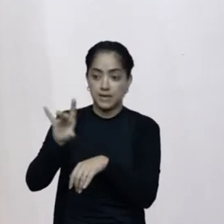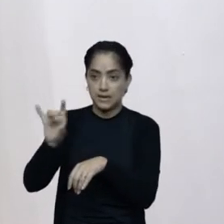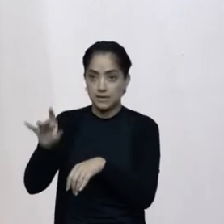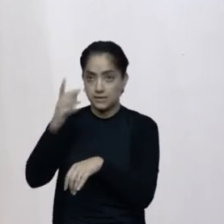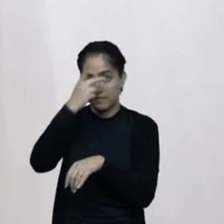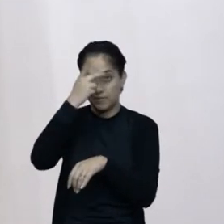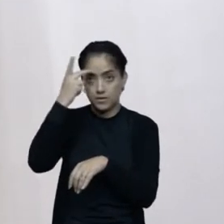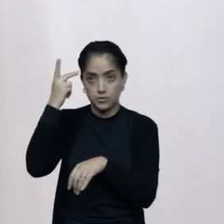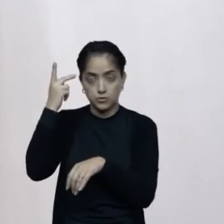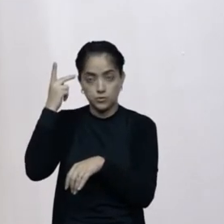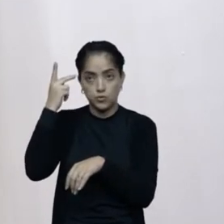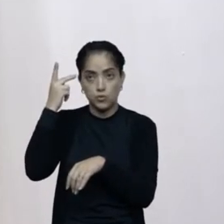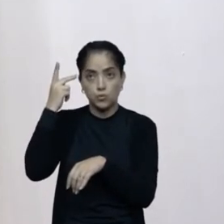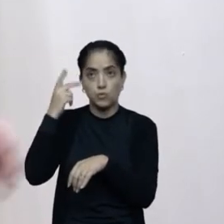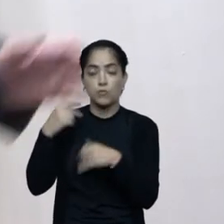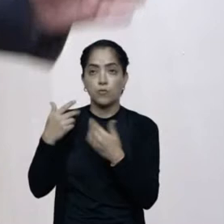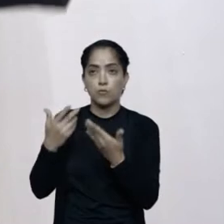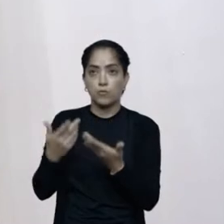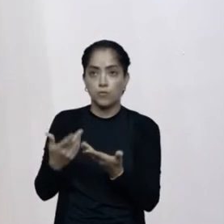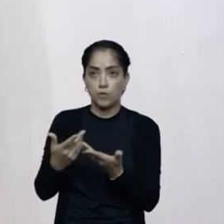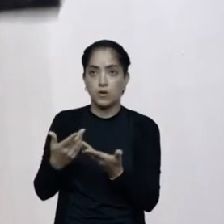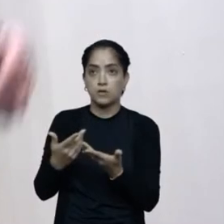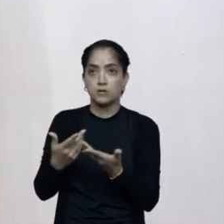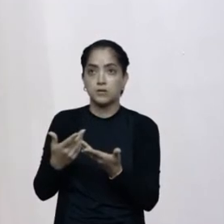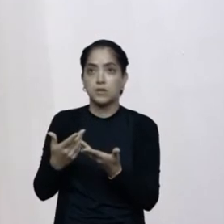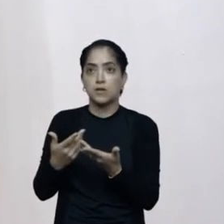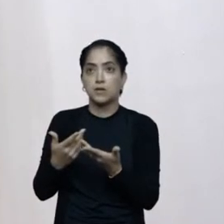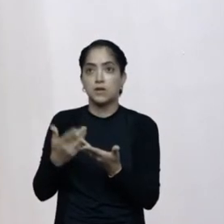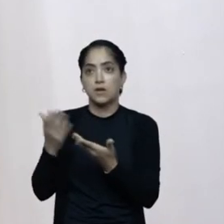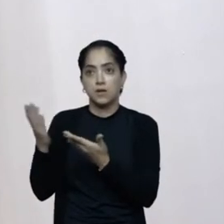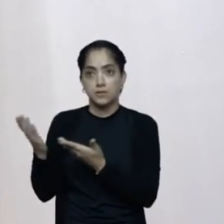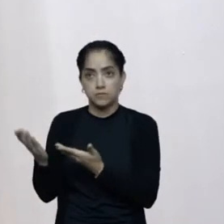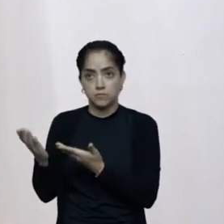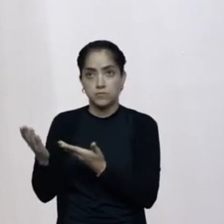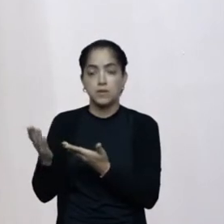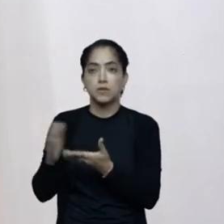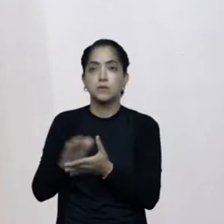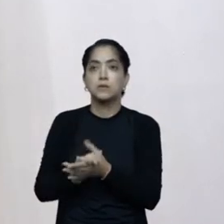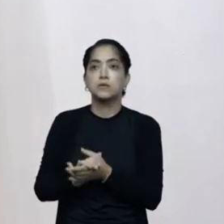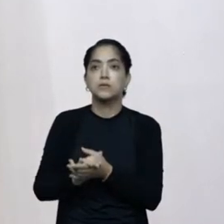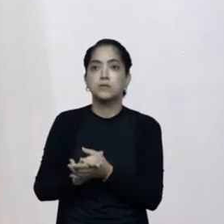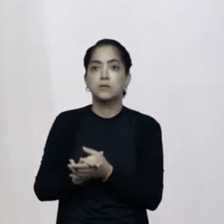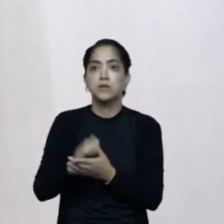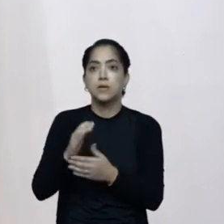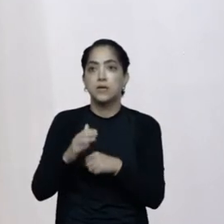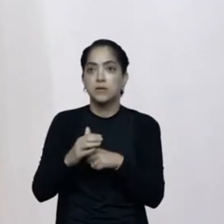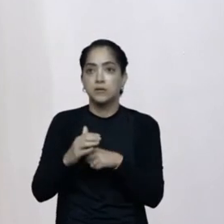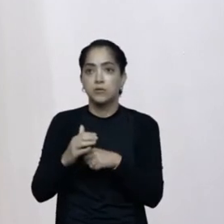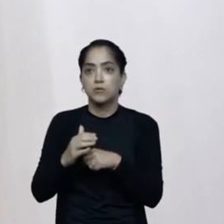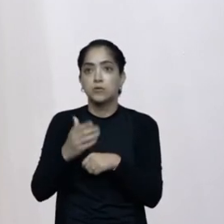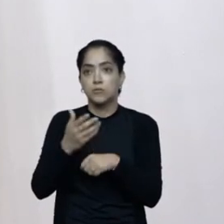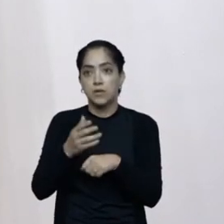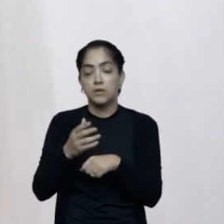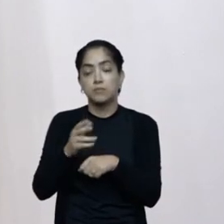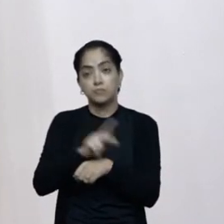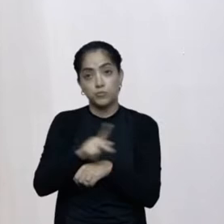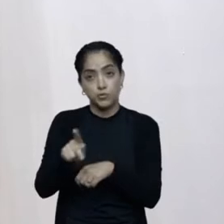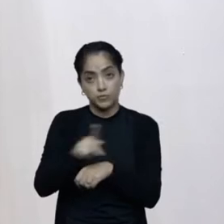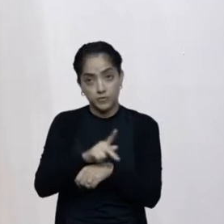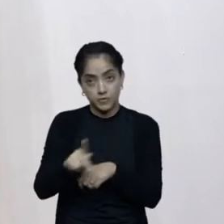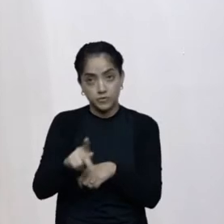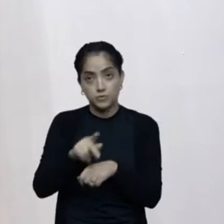pessoa... aqui eu tenho o seu Leonir Alba, né, nosso querido paciente, professor lá de Blumenau,